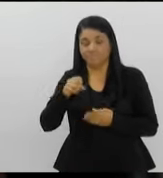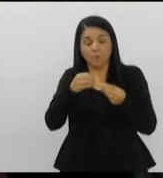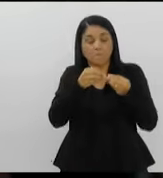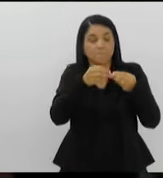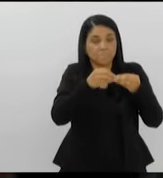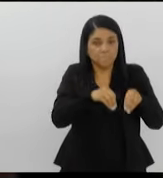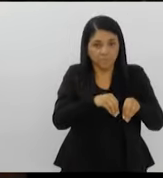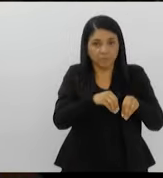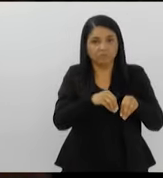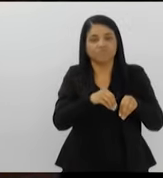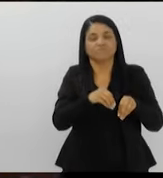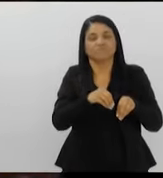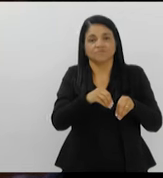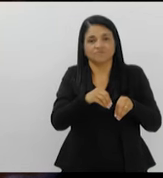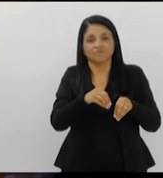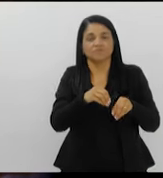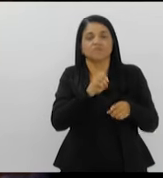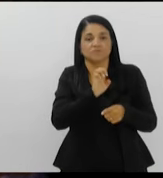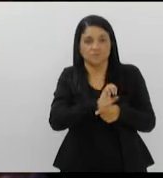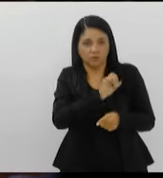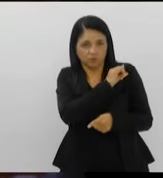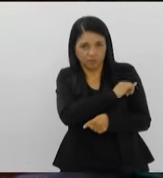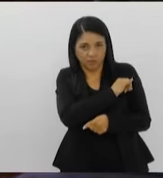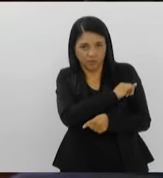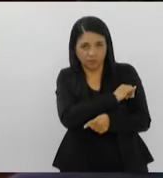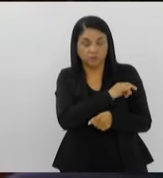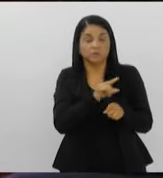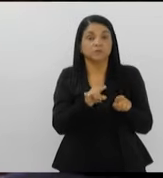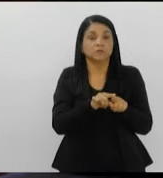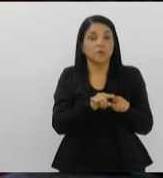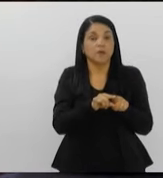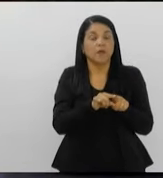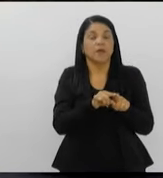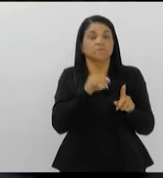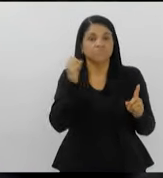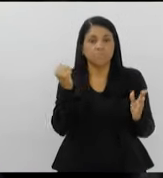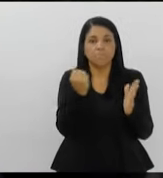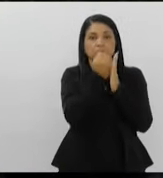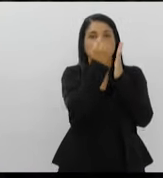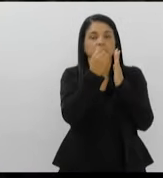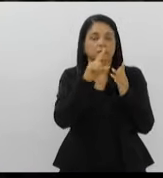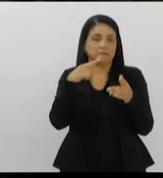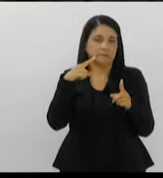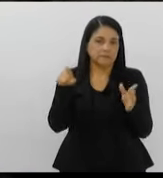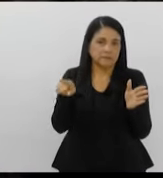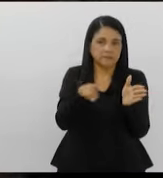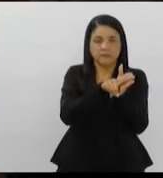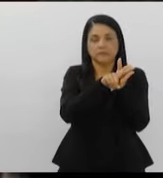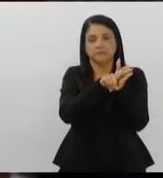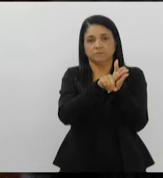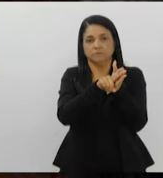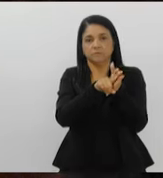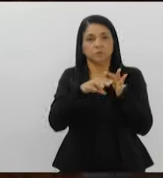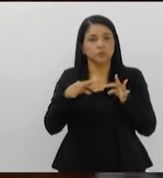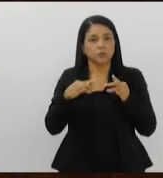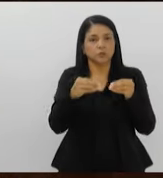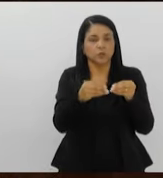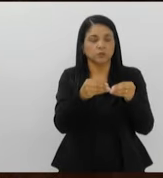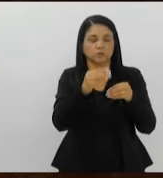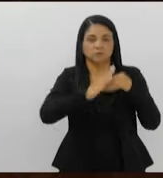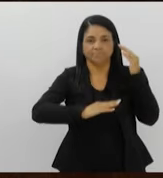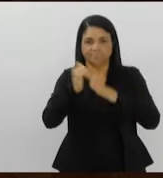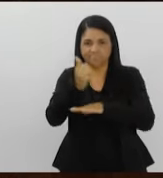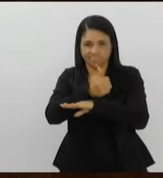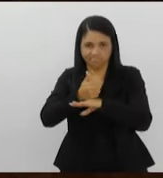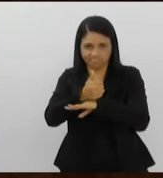prejuízo significativo ao erário do Estado, como também atinge e impacta negativamente e muito todas as categorias